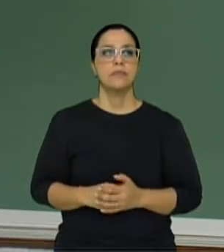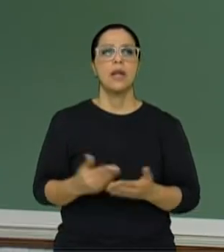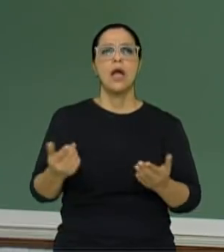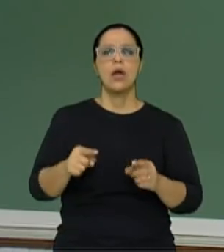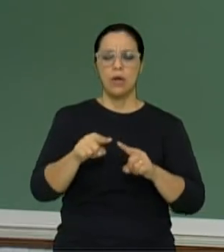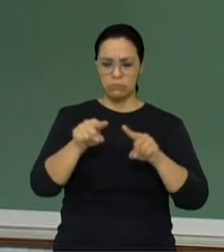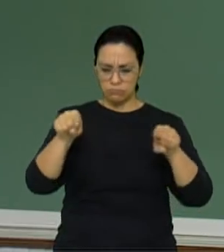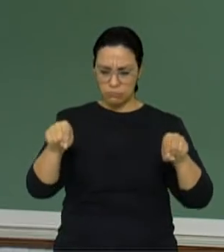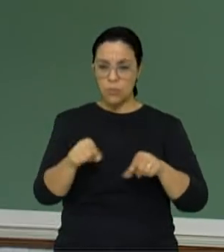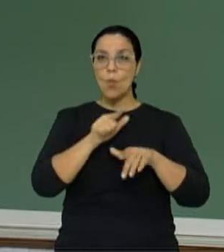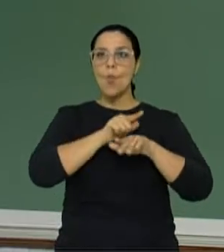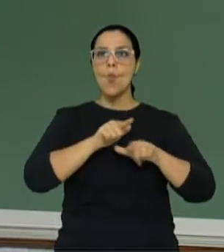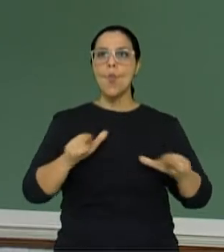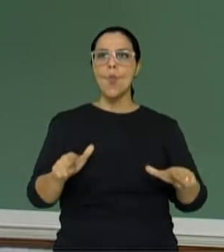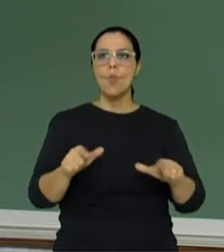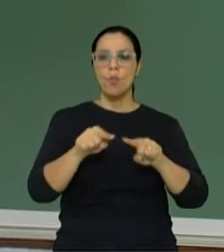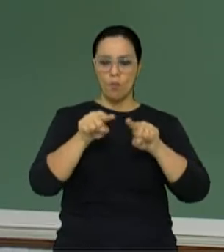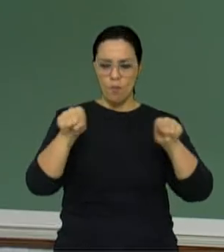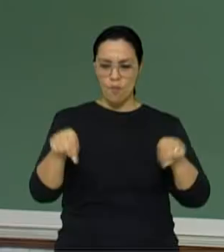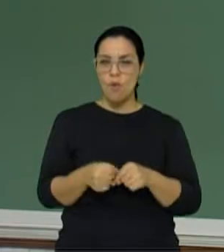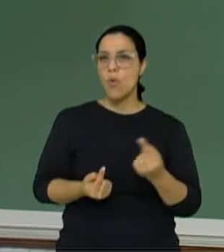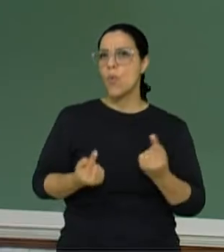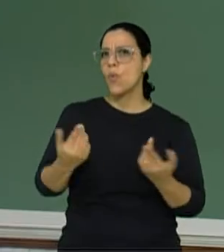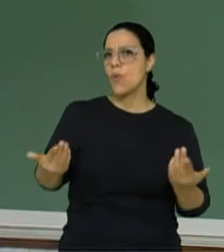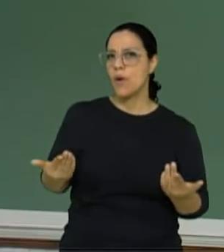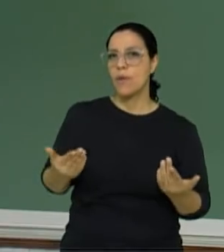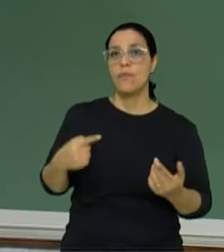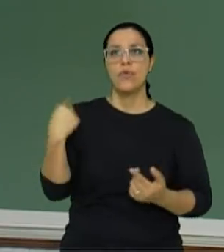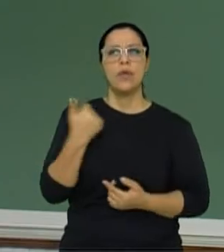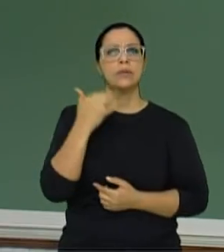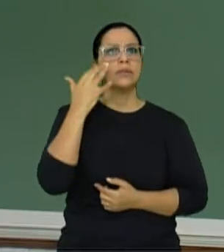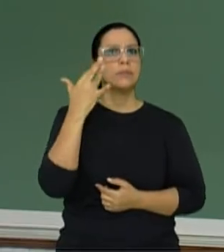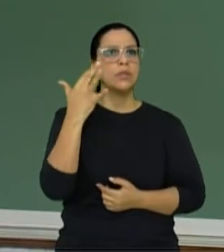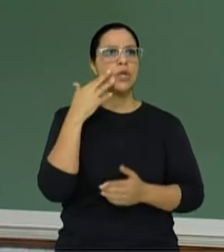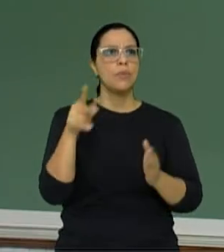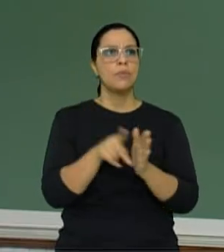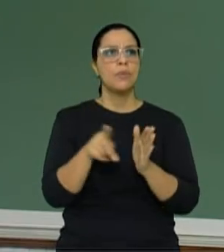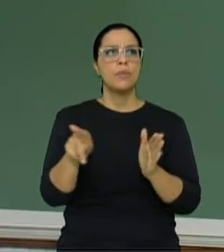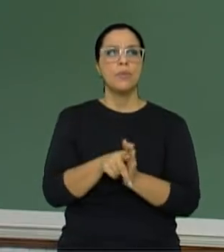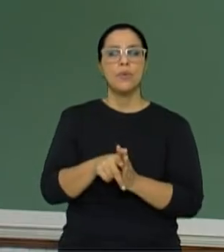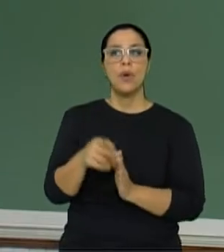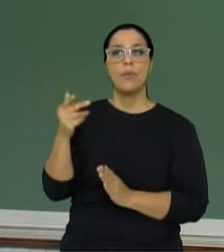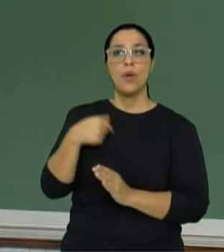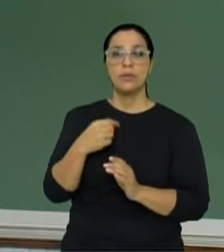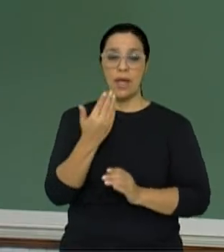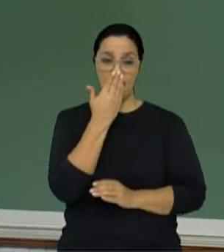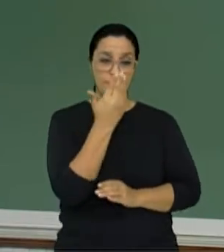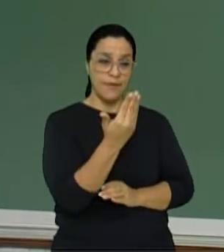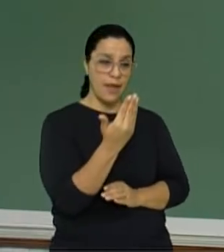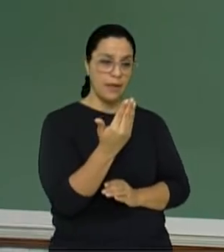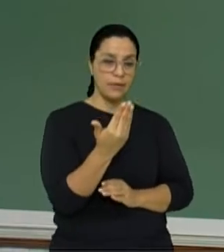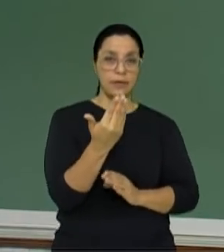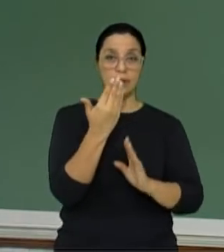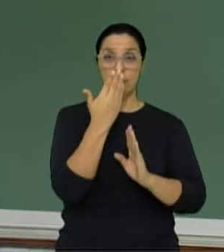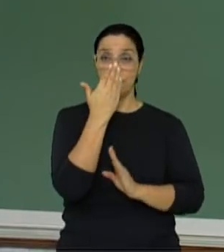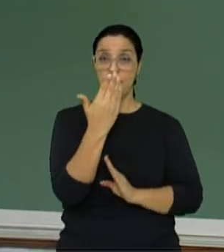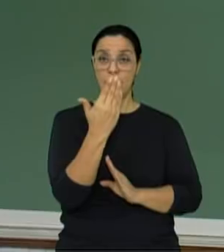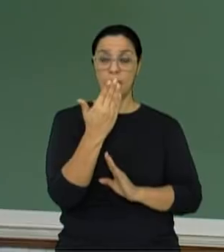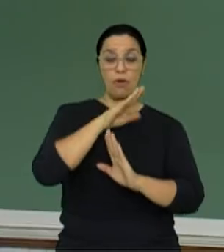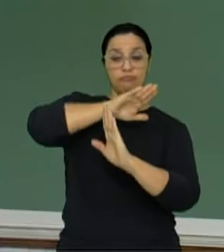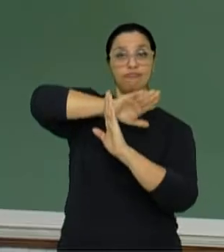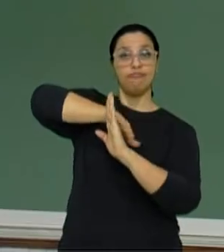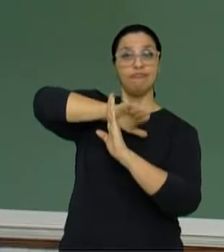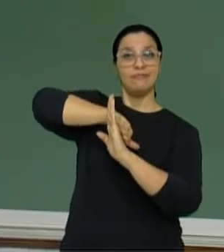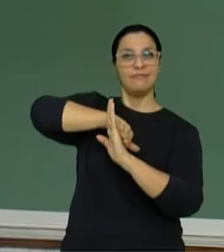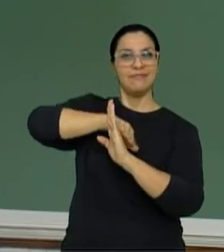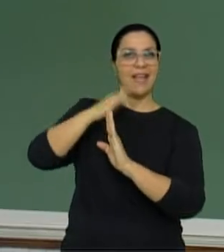essa daqui, né? Essa daqui é o seguinte, a gente pode imaginar que a gente está vendo a figura de trás. Se aqui é a frontal, então a gente está vendo de trás. O